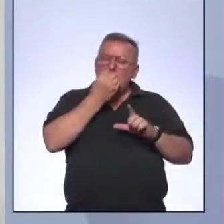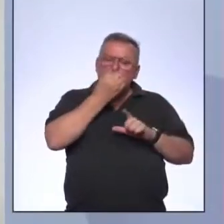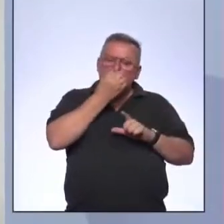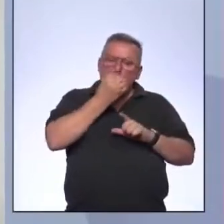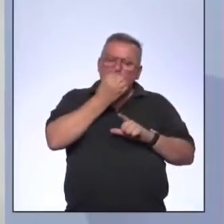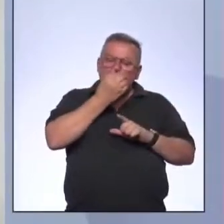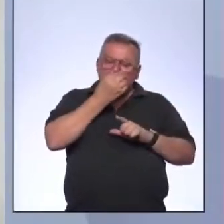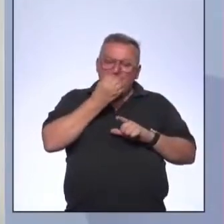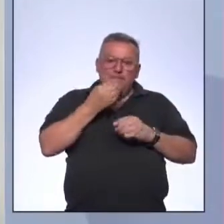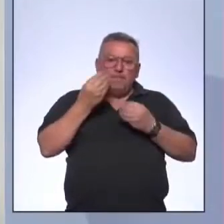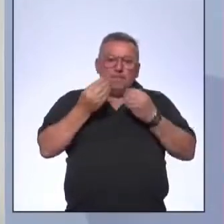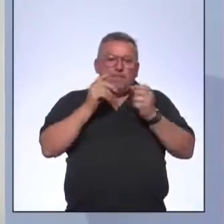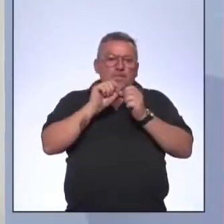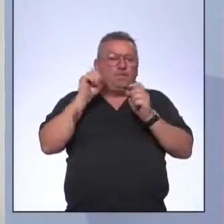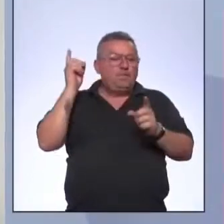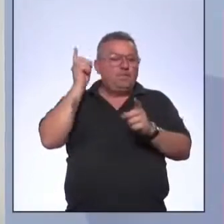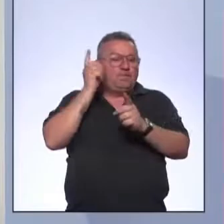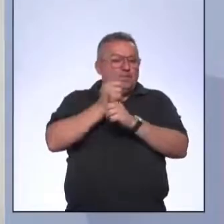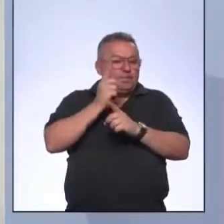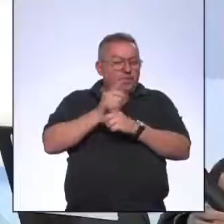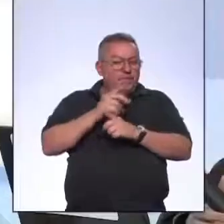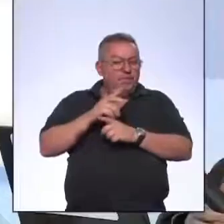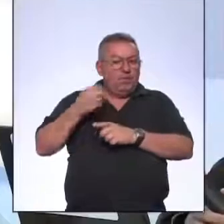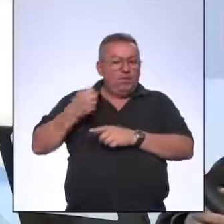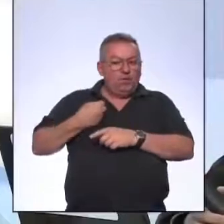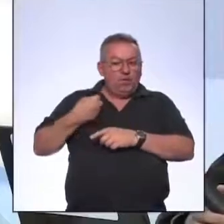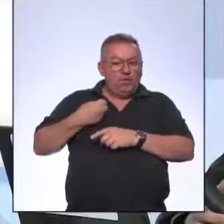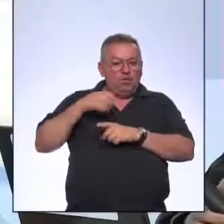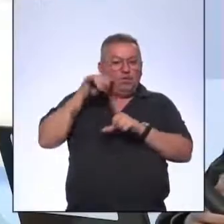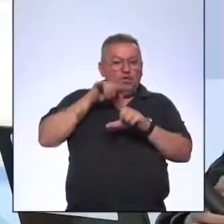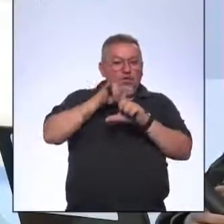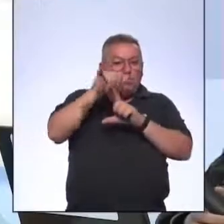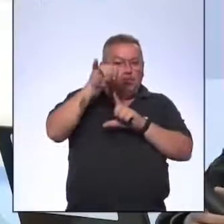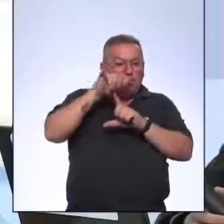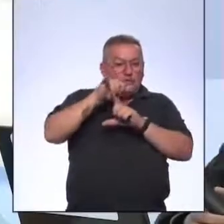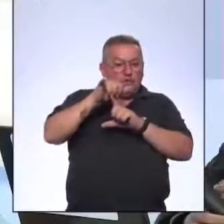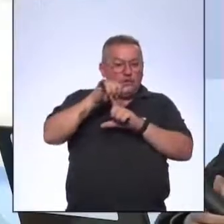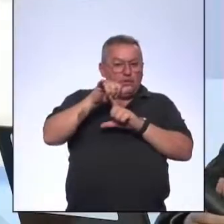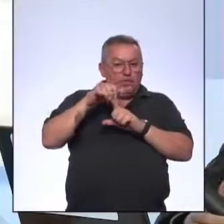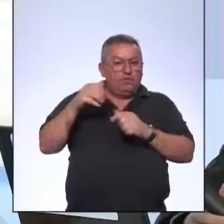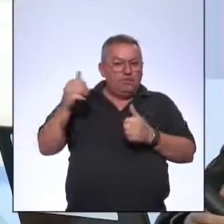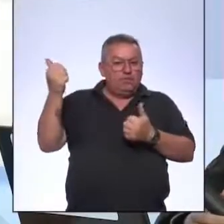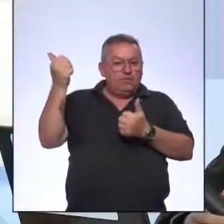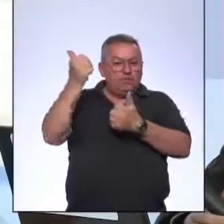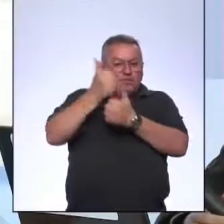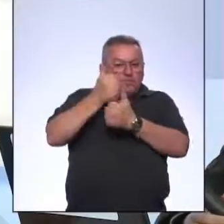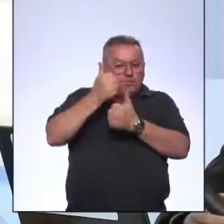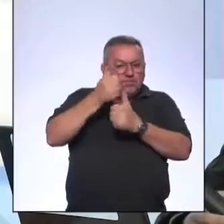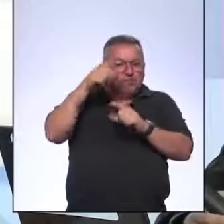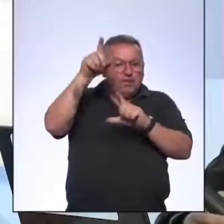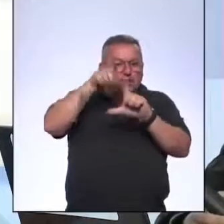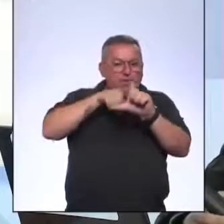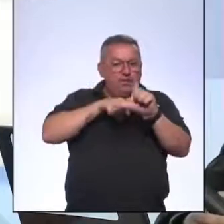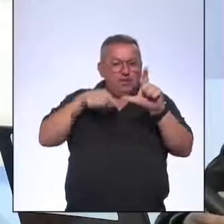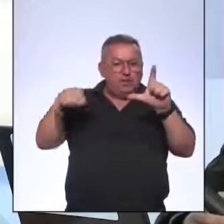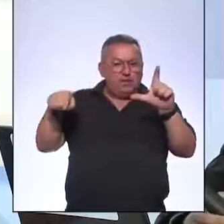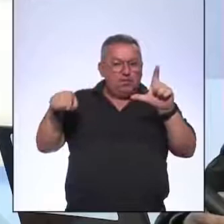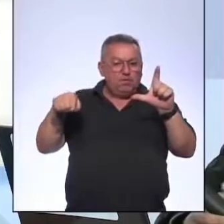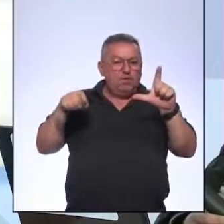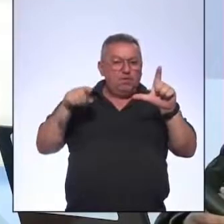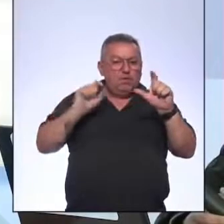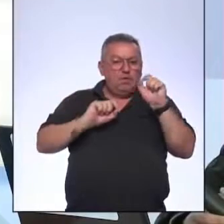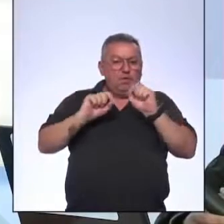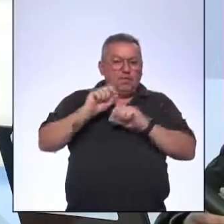e como que eu vou encontrar então o valor de y nesse caso substituindo na minha função a função